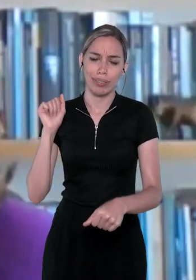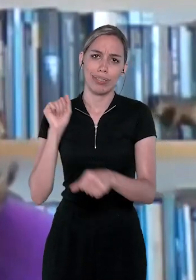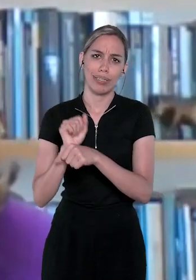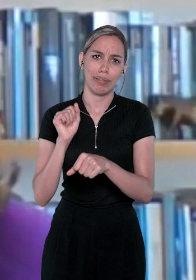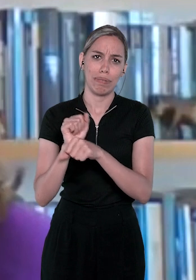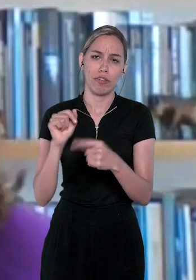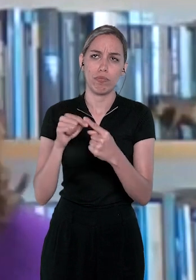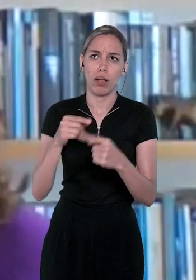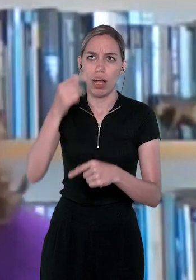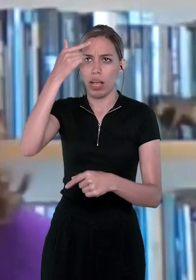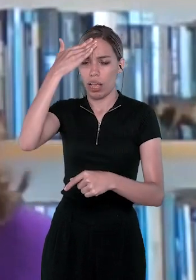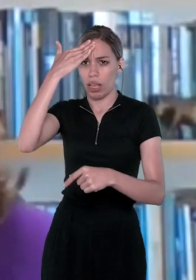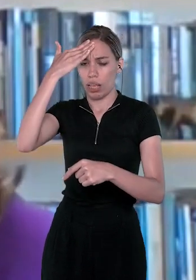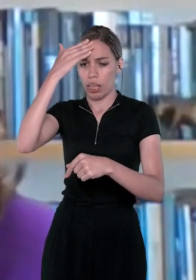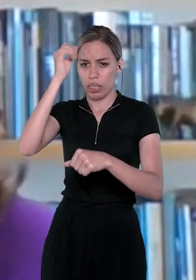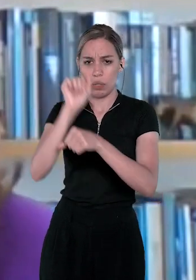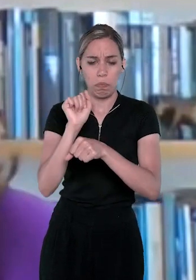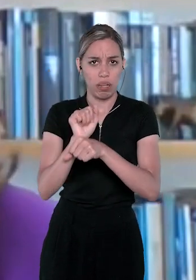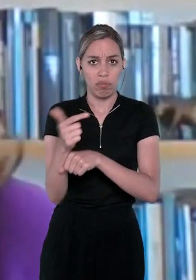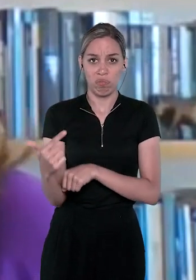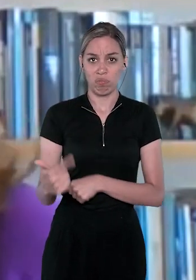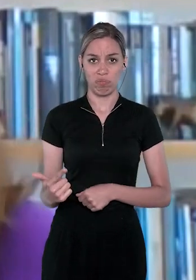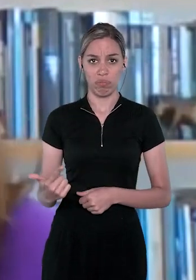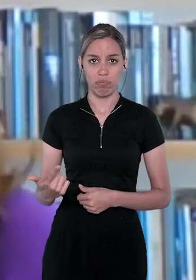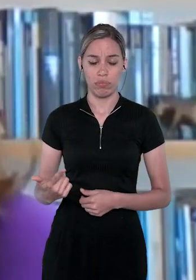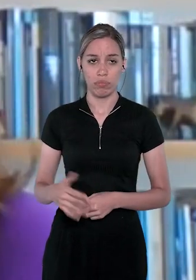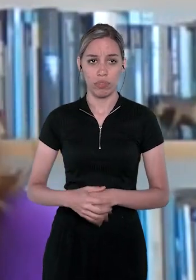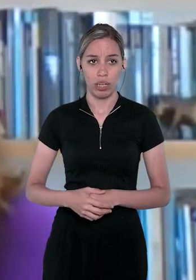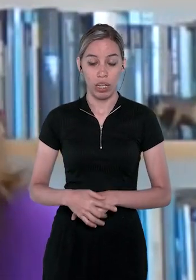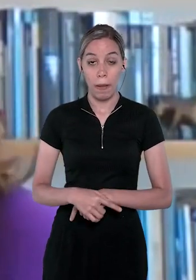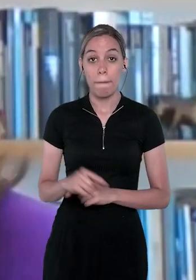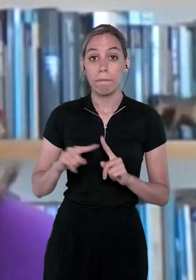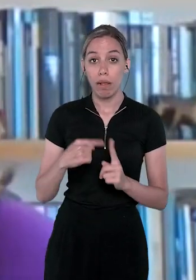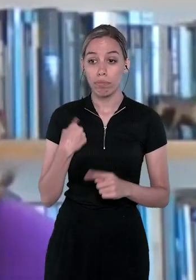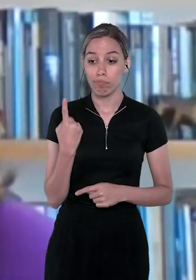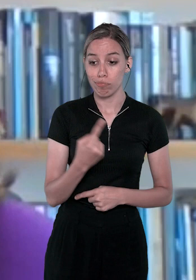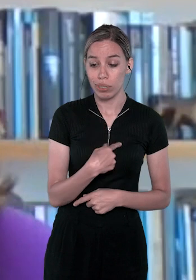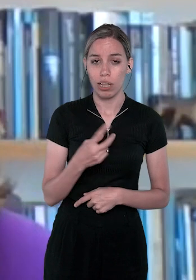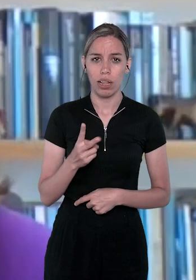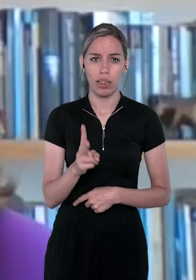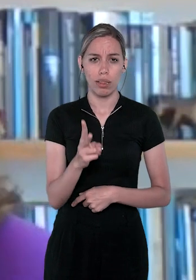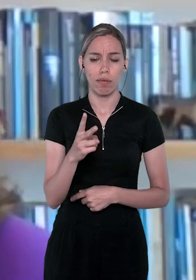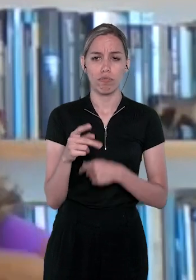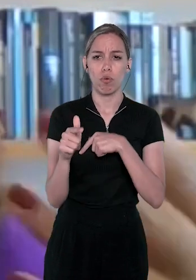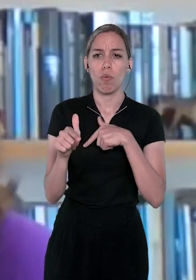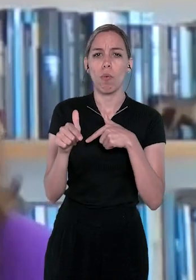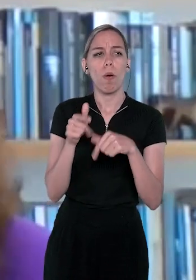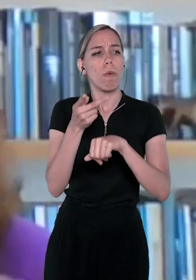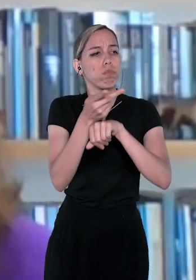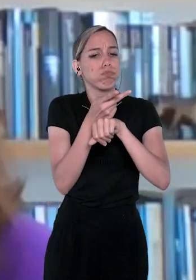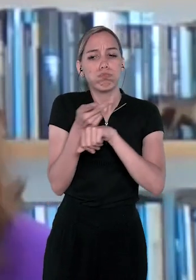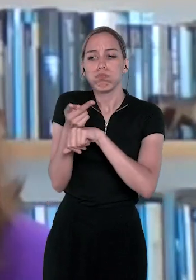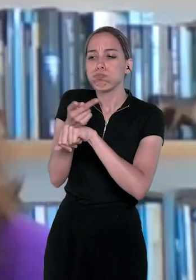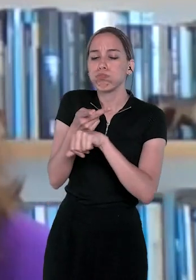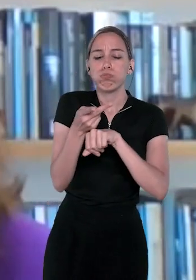para mim, é o que tem de mais grave. E nós sempre buscamos as nossas referências, por